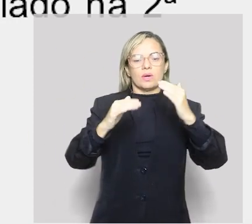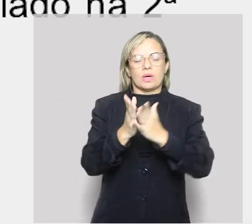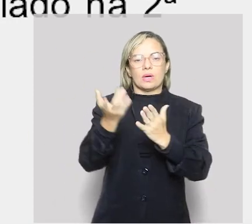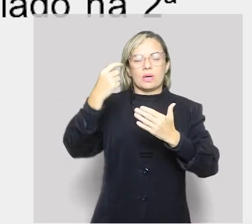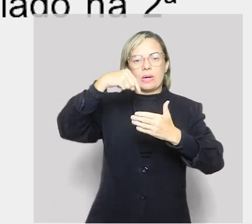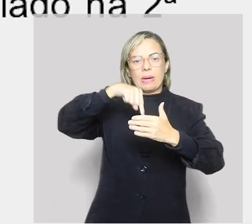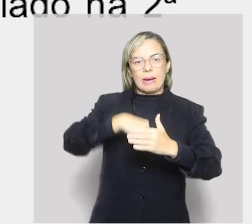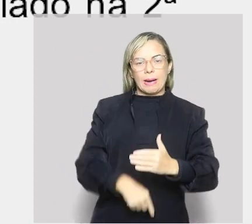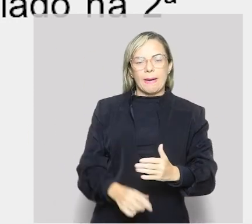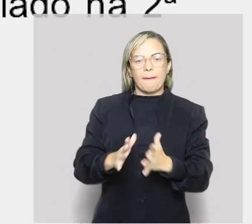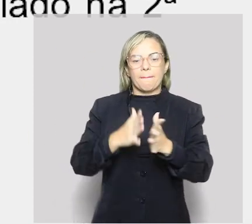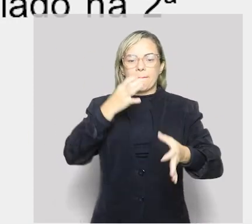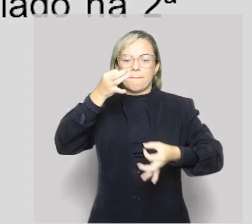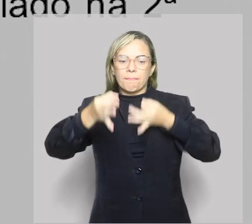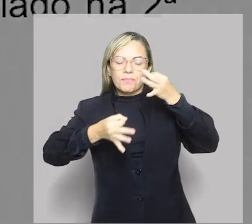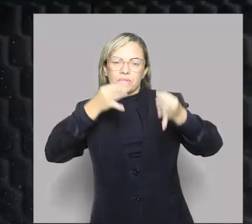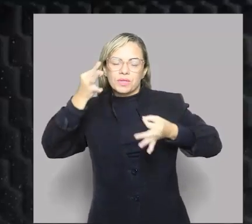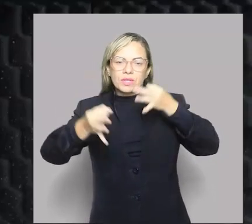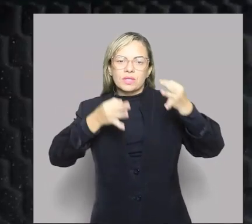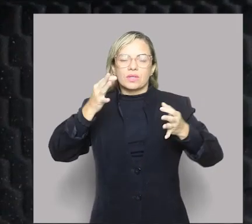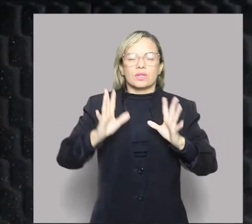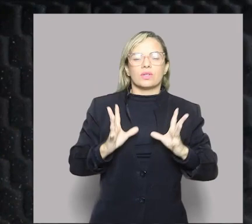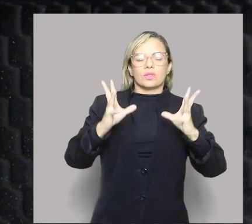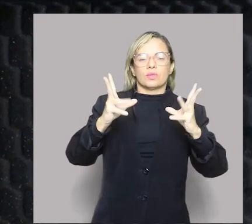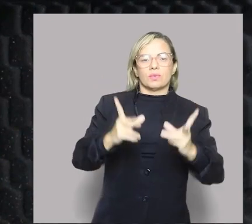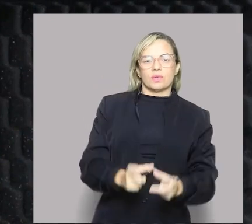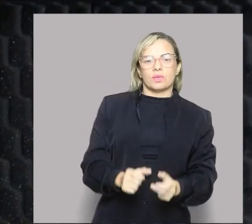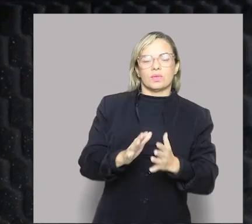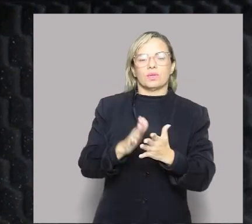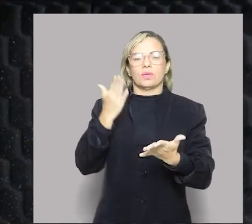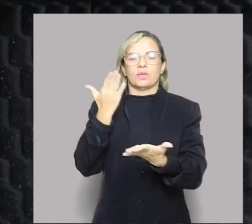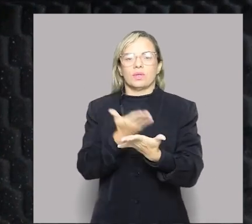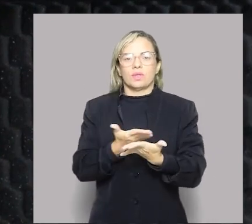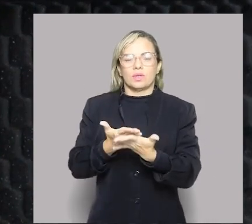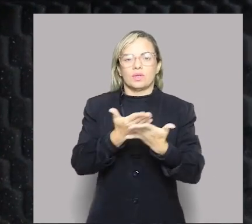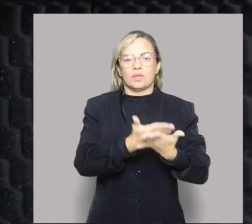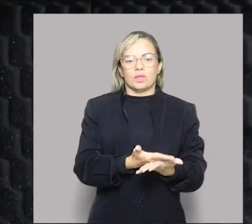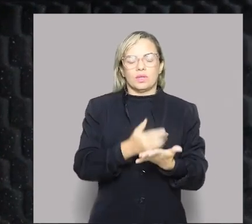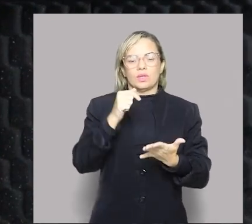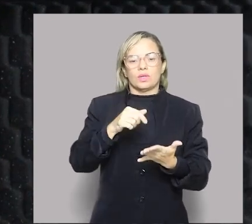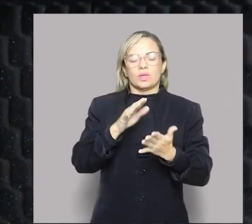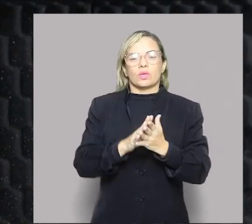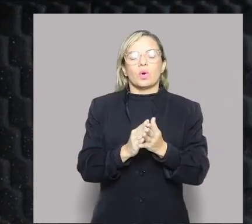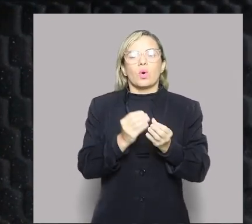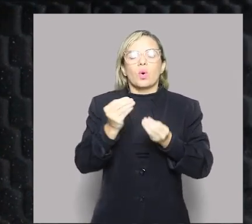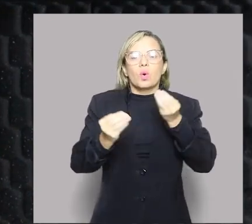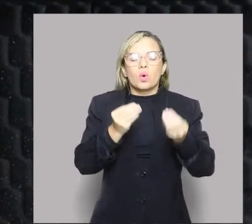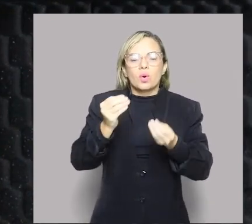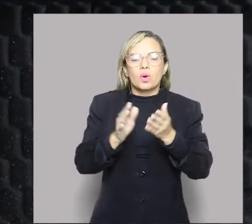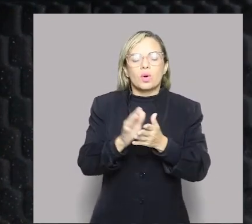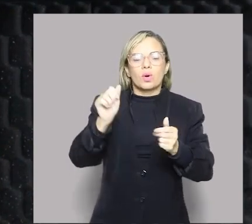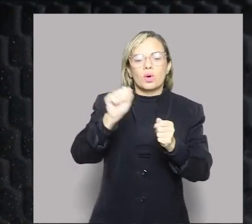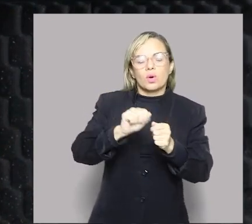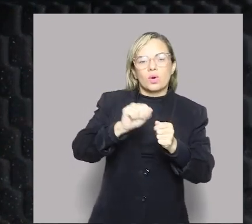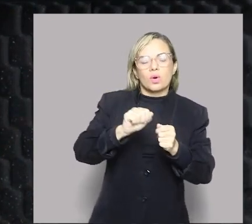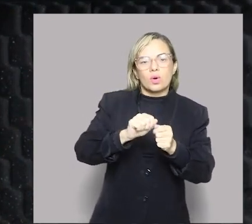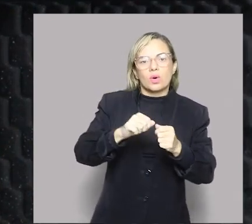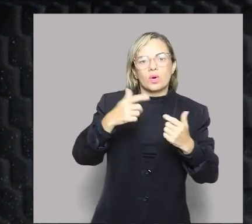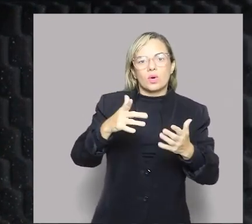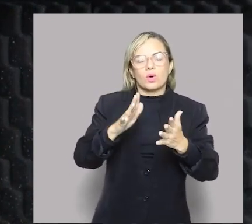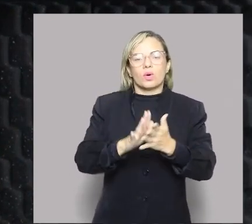seus argumentos. Todas as vezes que nós estudamos a modalidade textual chamada de texto